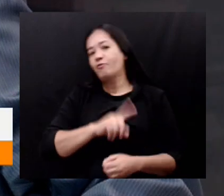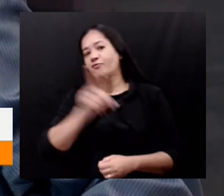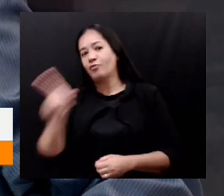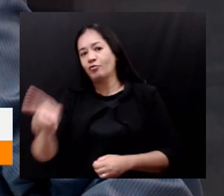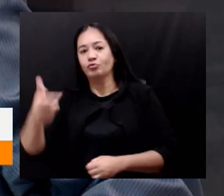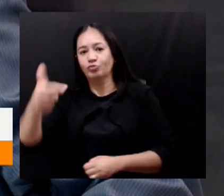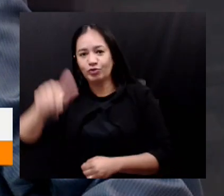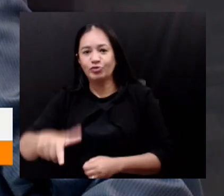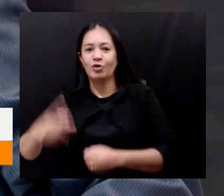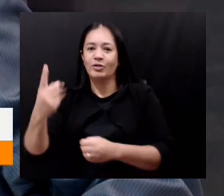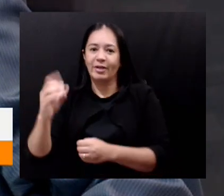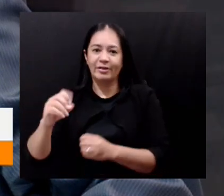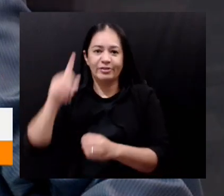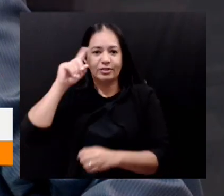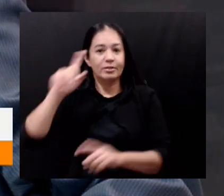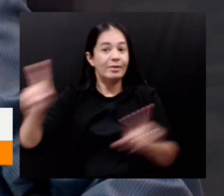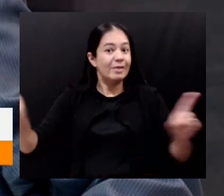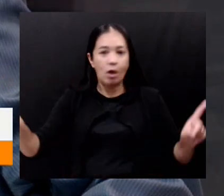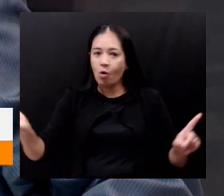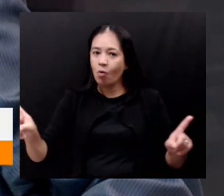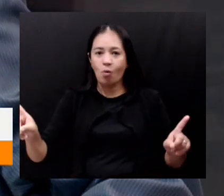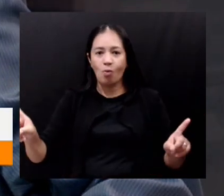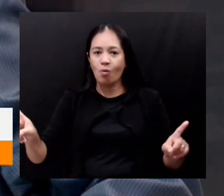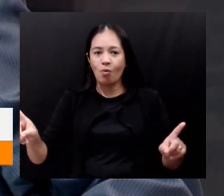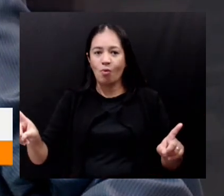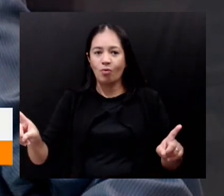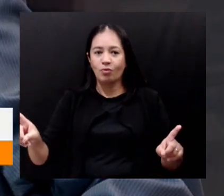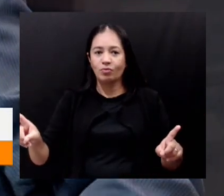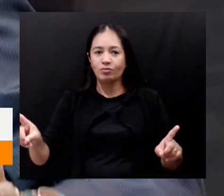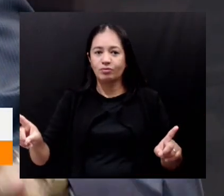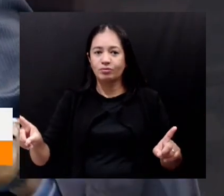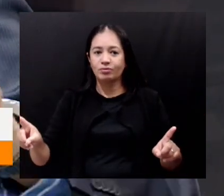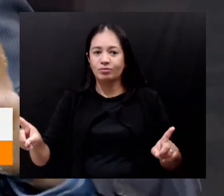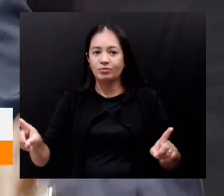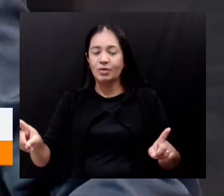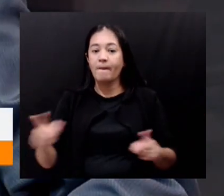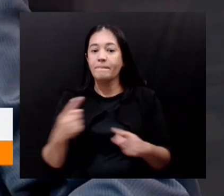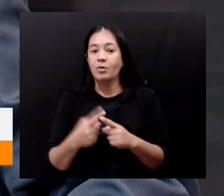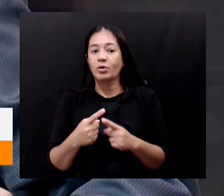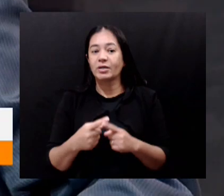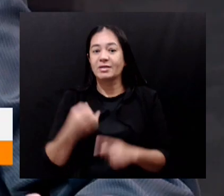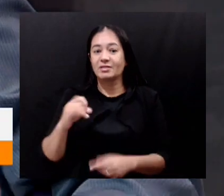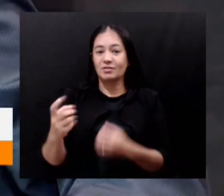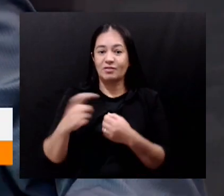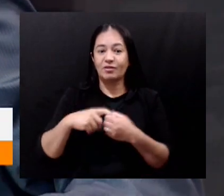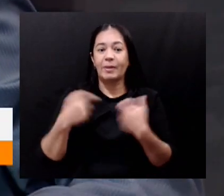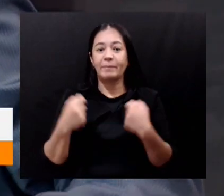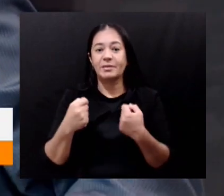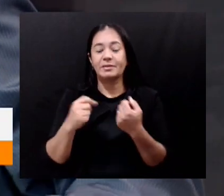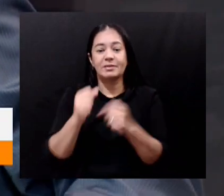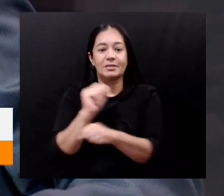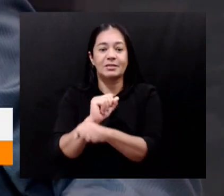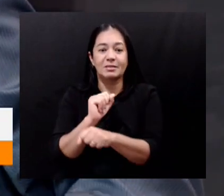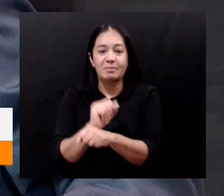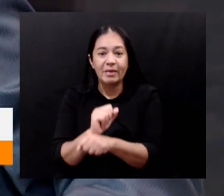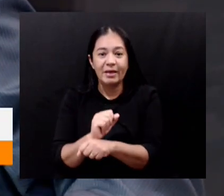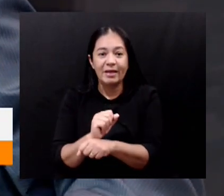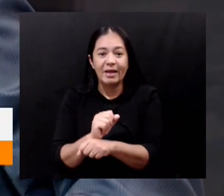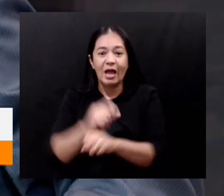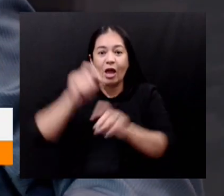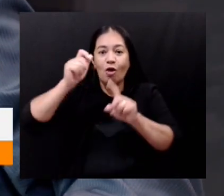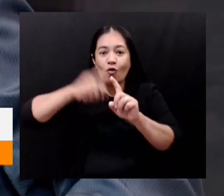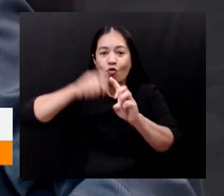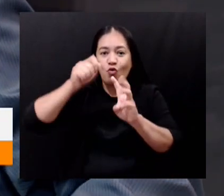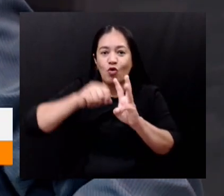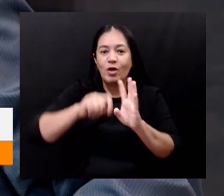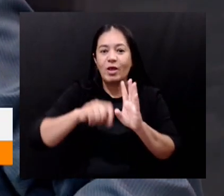Você tem que ficar fora do espaço de Schengen por pelo menos 180 dias". O espaço de Schengen seria a Europa, Uhum. né. 180 dias fora de